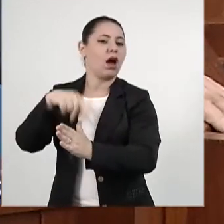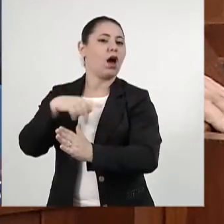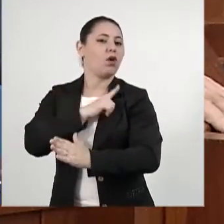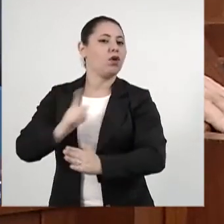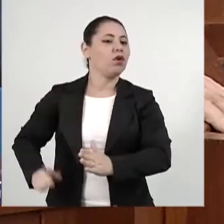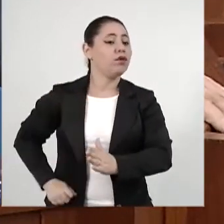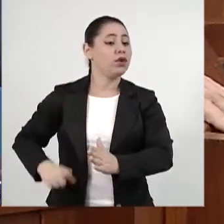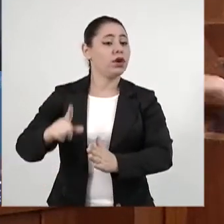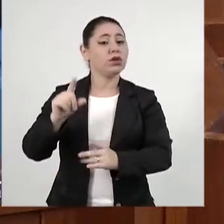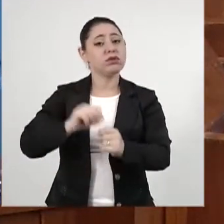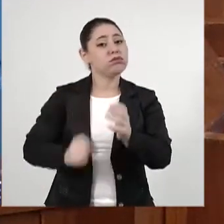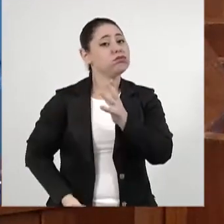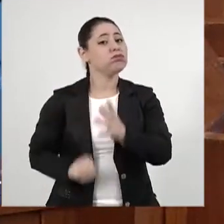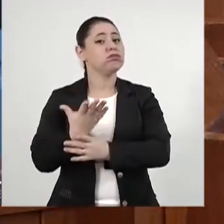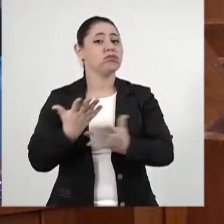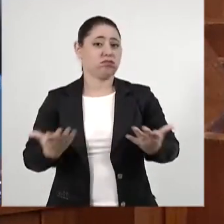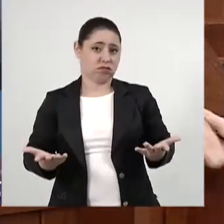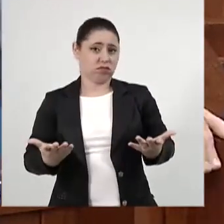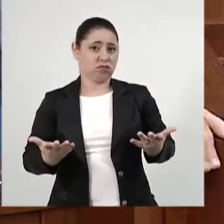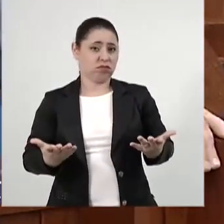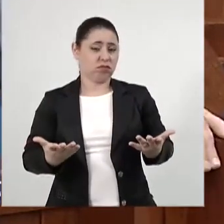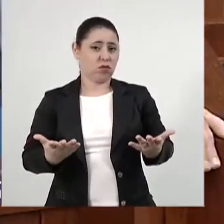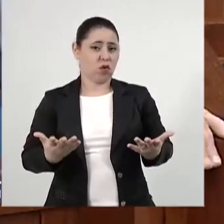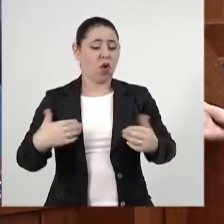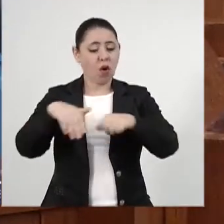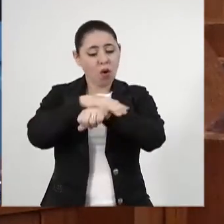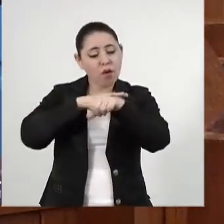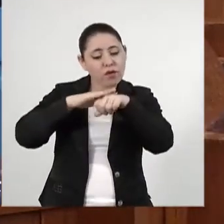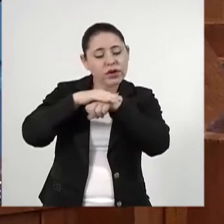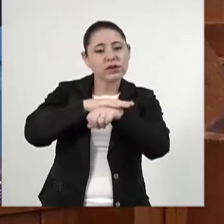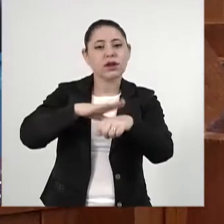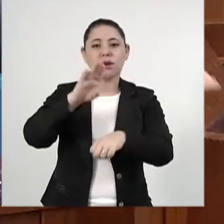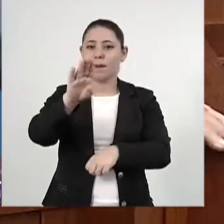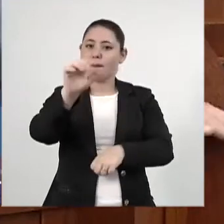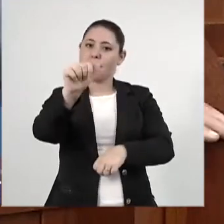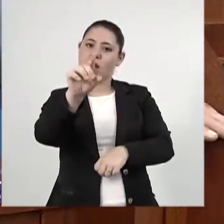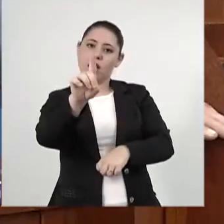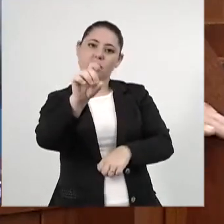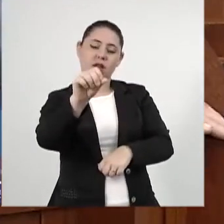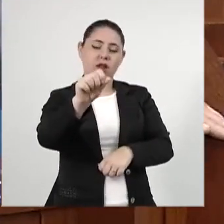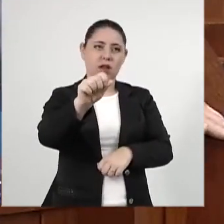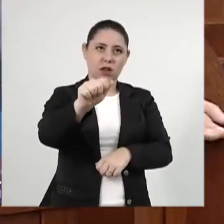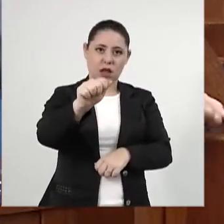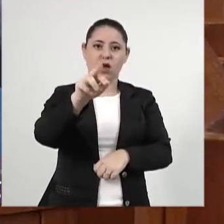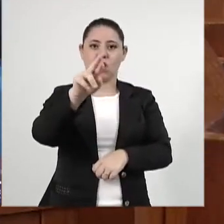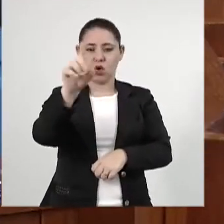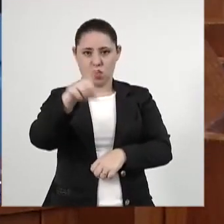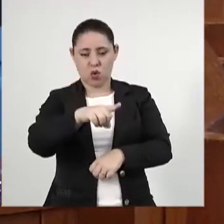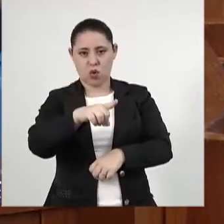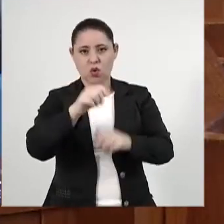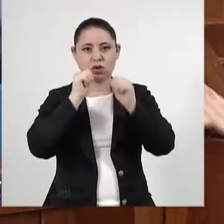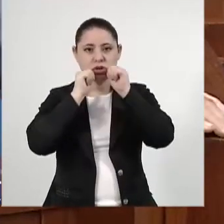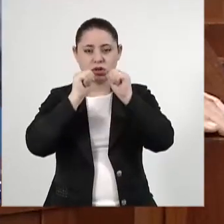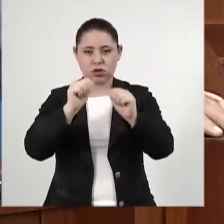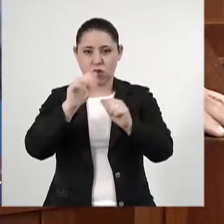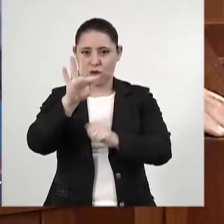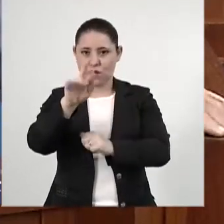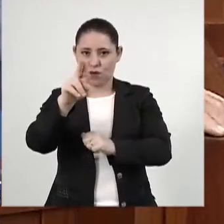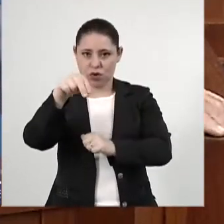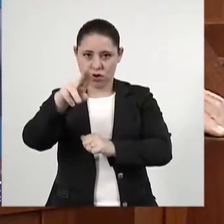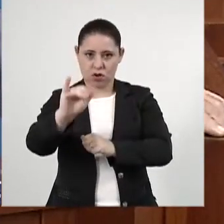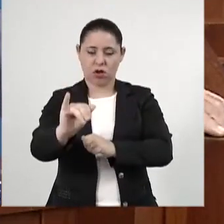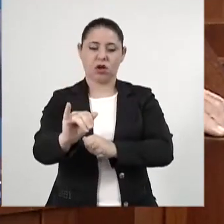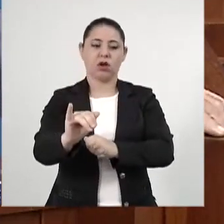de Vossa Excelência. Que outro dia, conversando com o Badaró, que é assessor do setor da FUNAI, ele